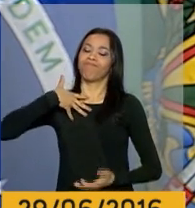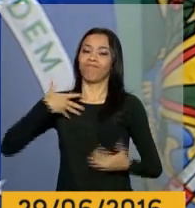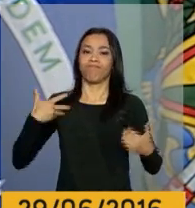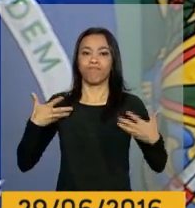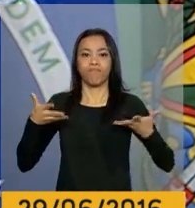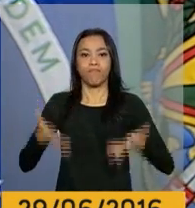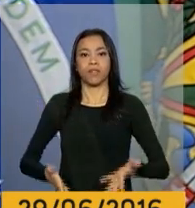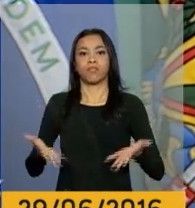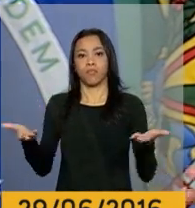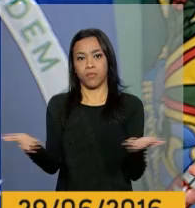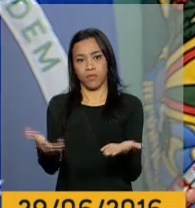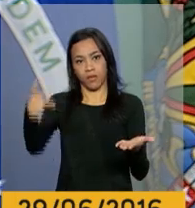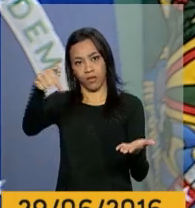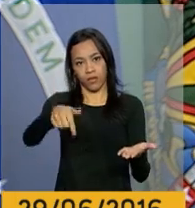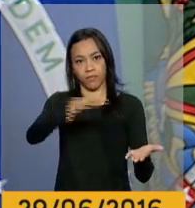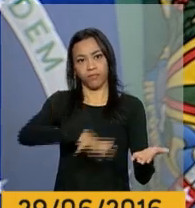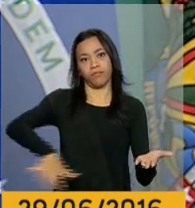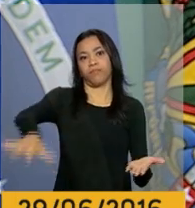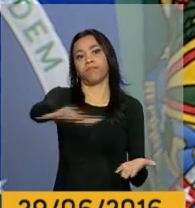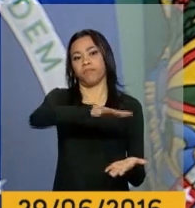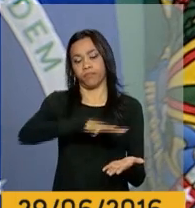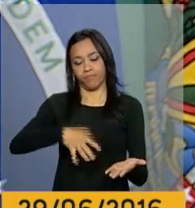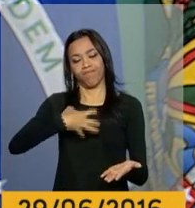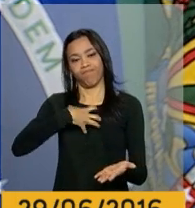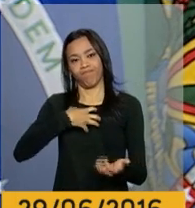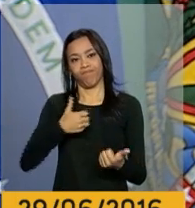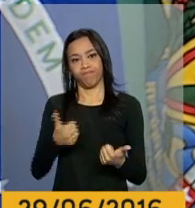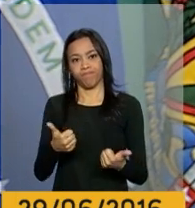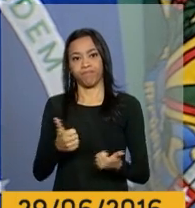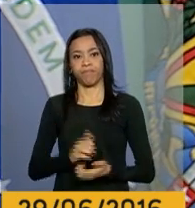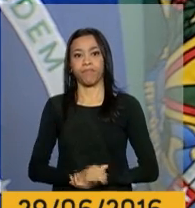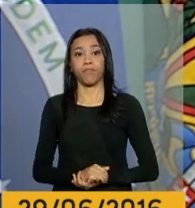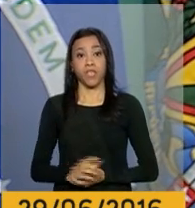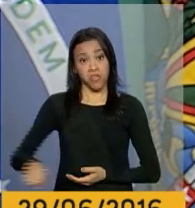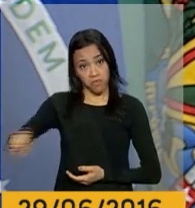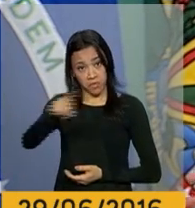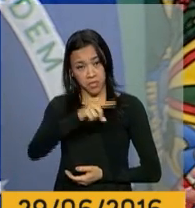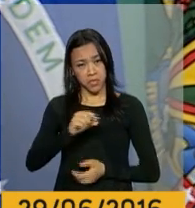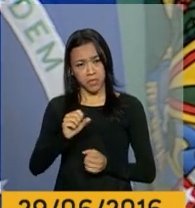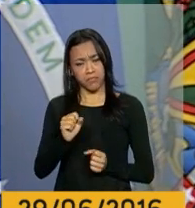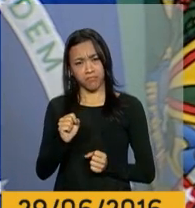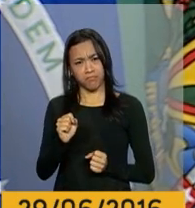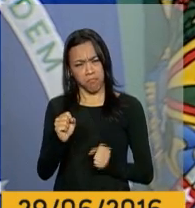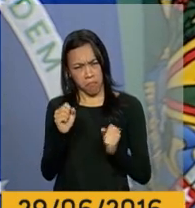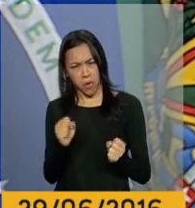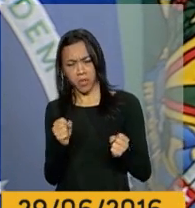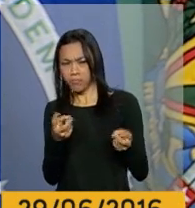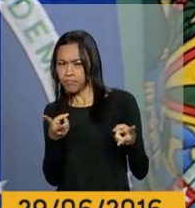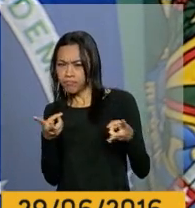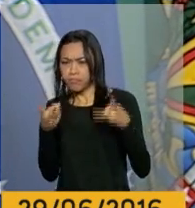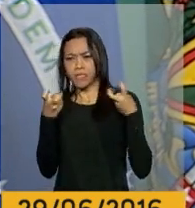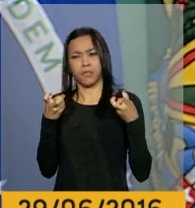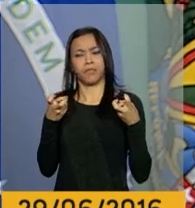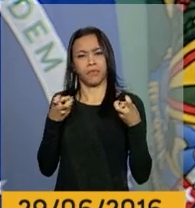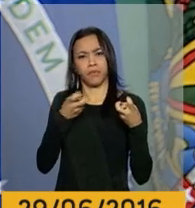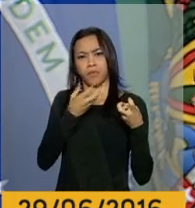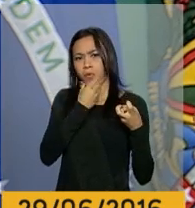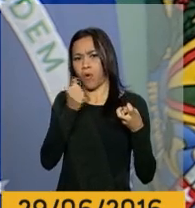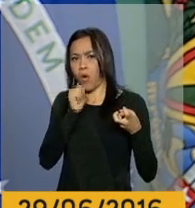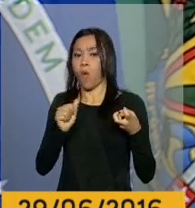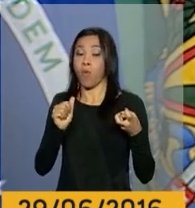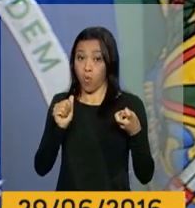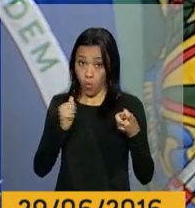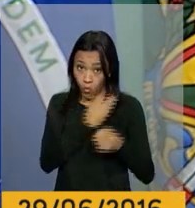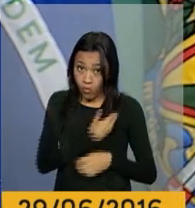participar deste ato. E os senhores podem verificar, e as senhoras, que o governo está